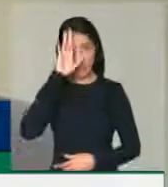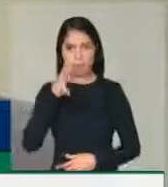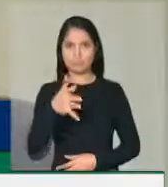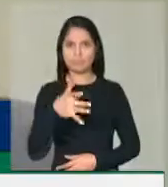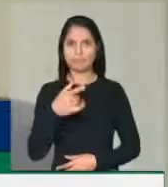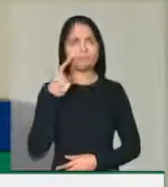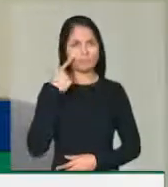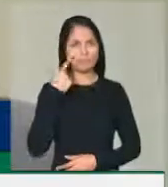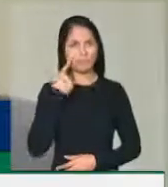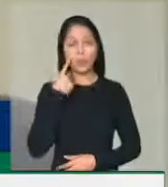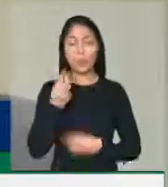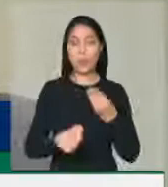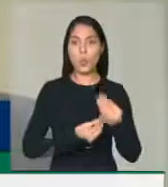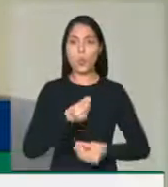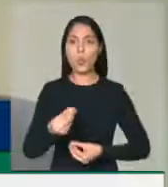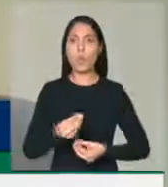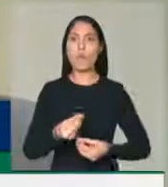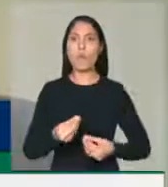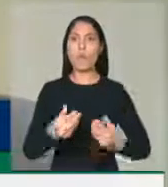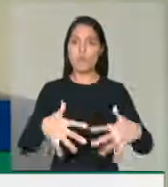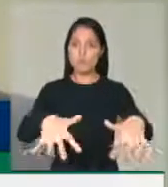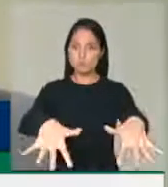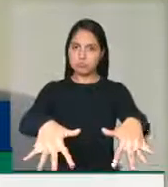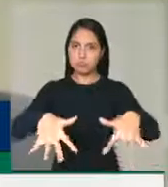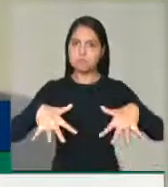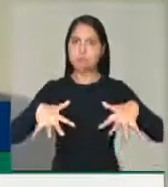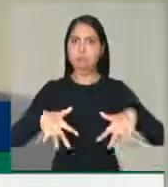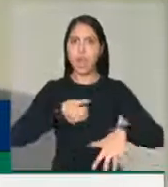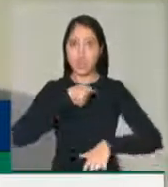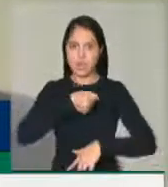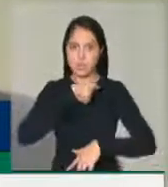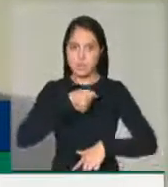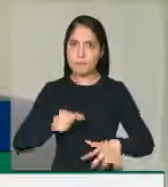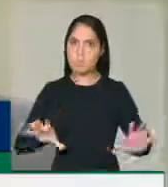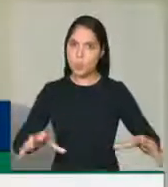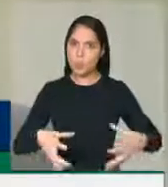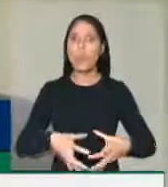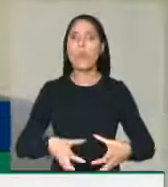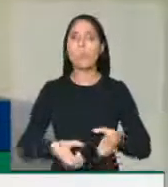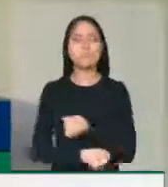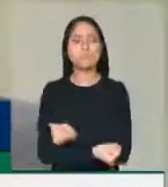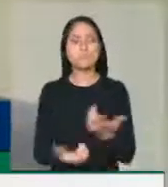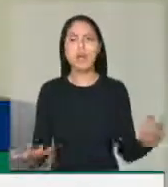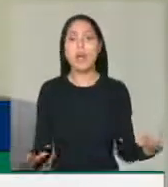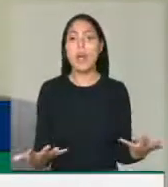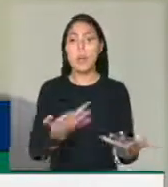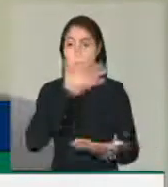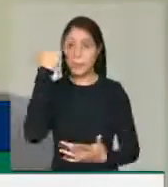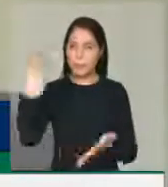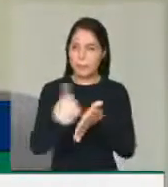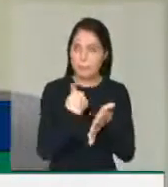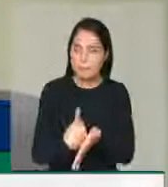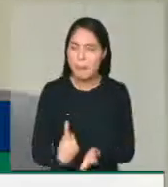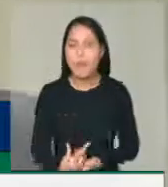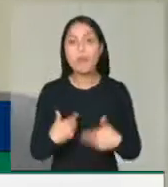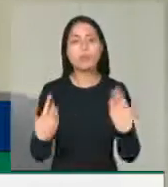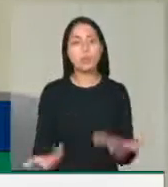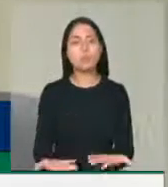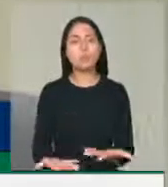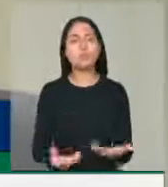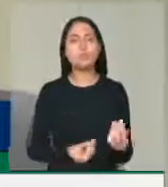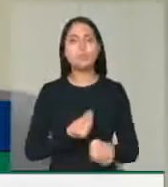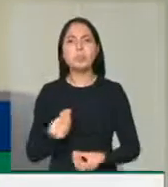como se deu aquela entrevista coletiva e não justifica as razões do afastamento do então diretor estamos